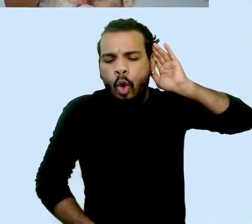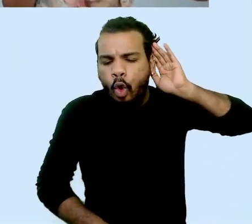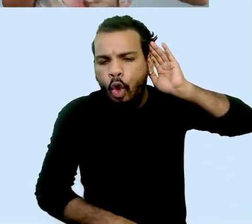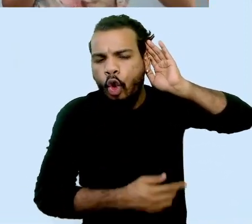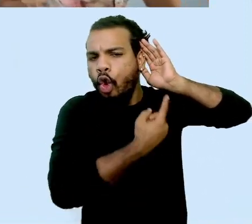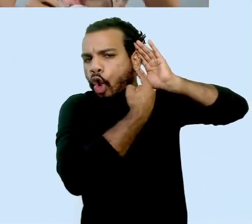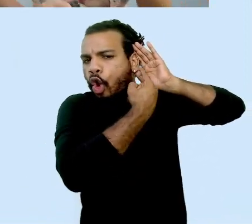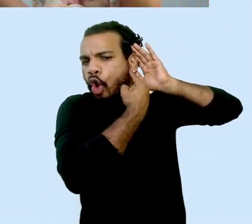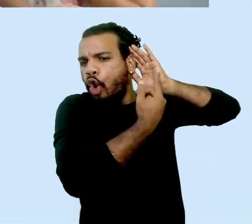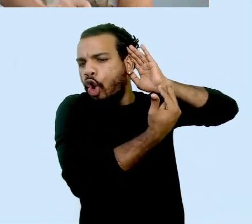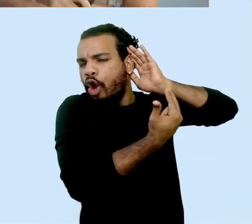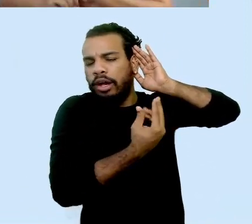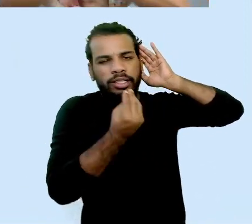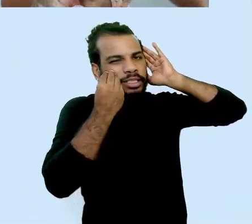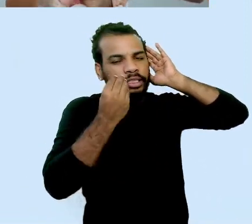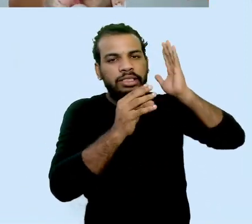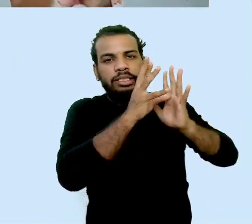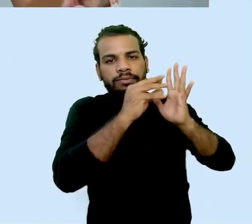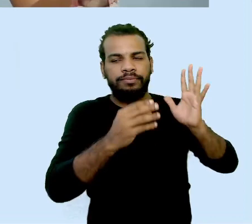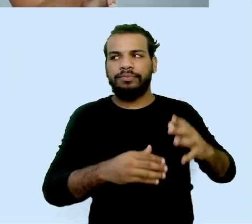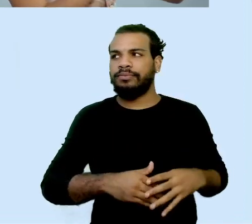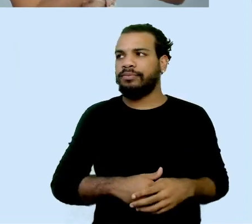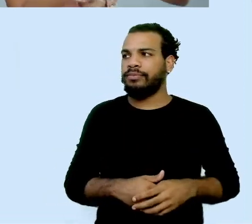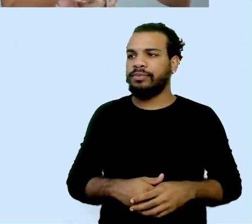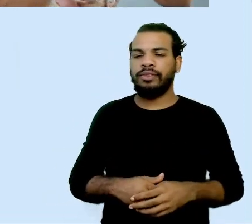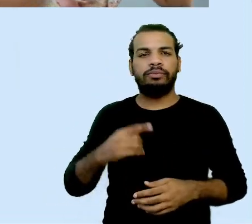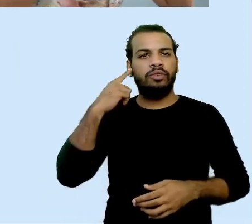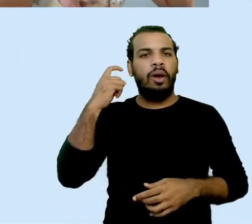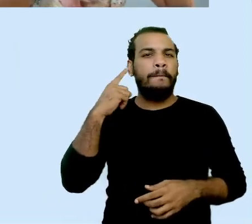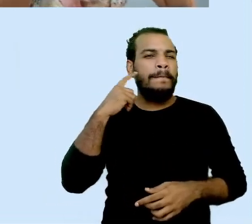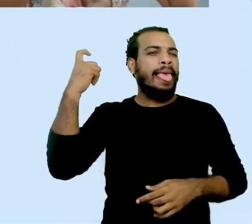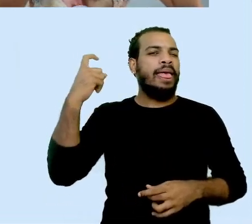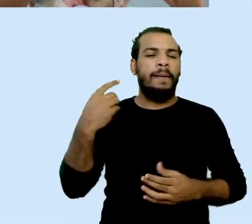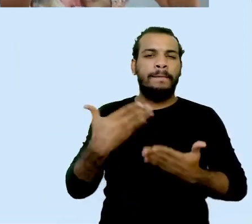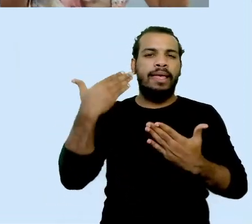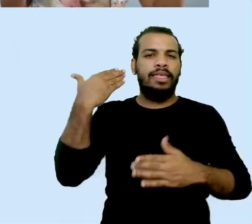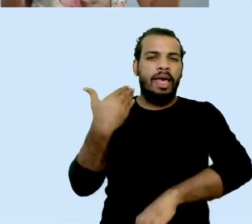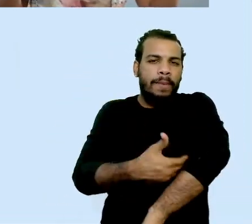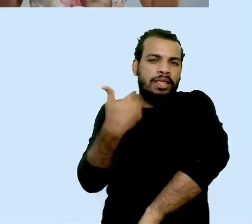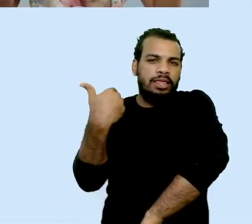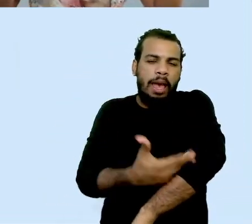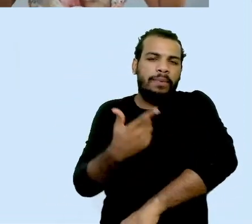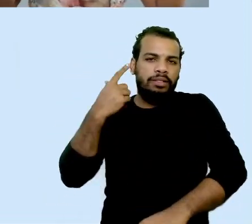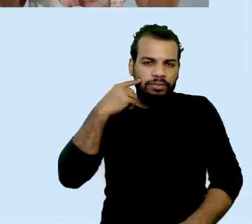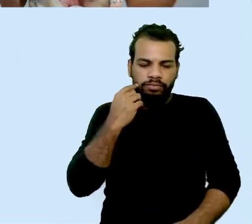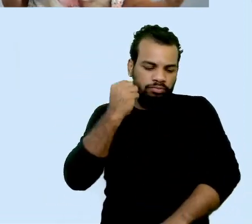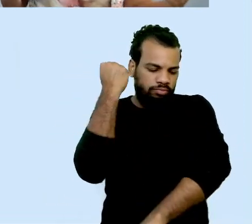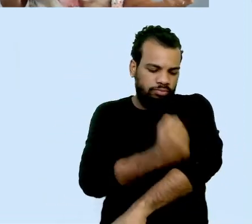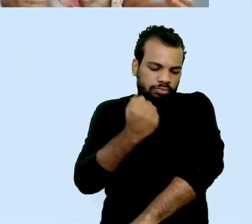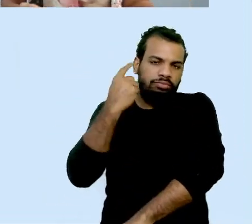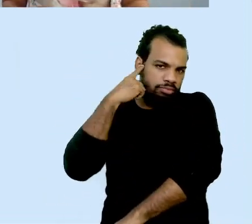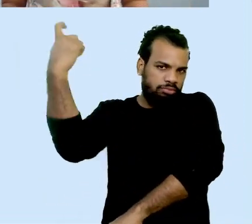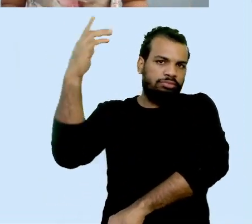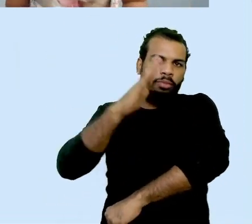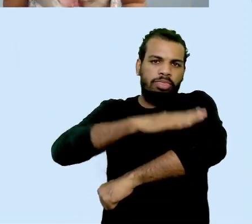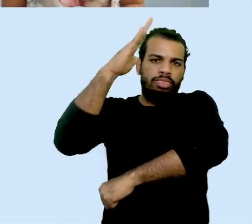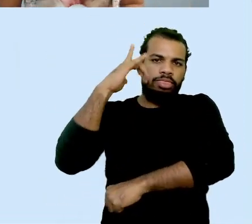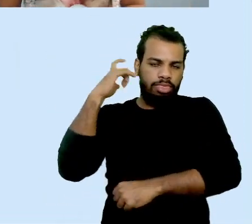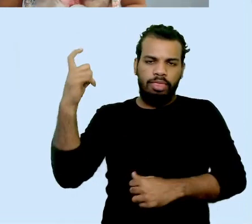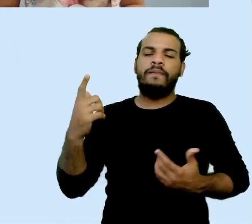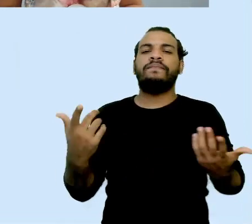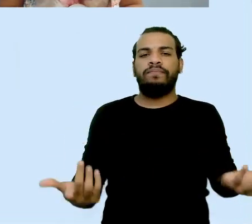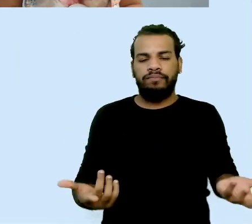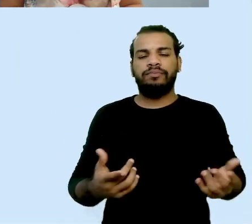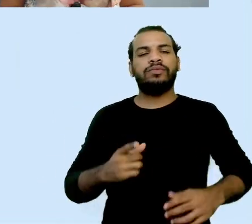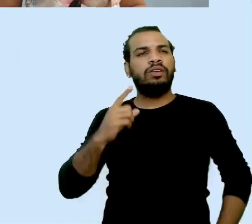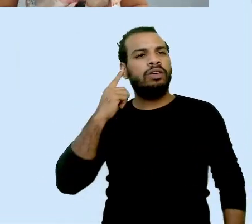Então esses elementos, o som que pode reproduzir no nosso corpo, tudo isso são experimentos, são explorações